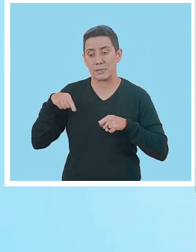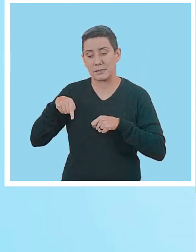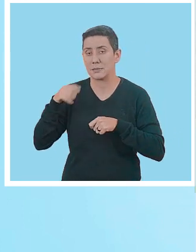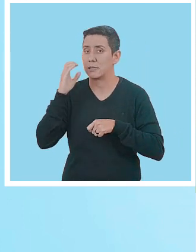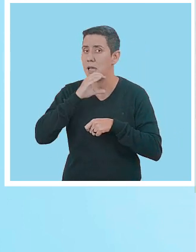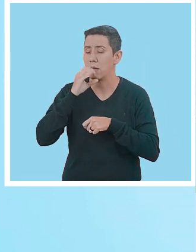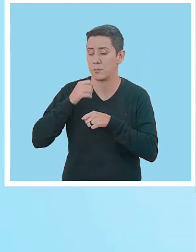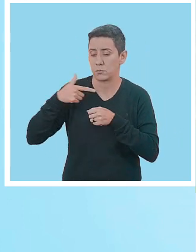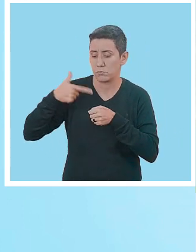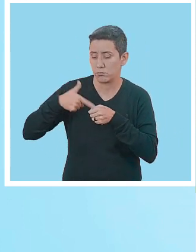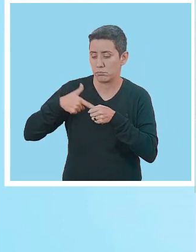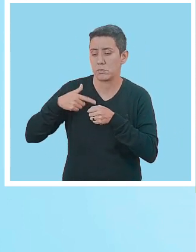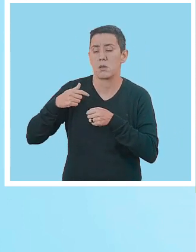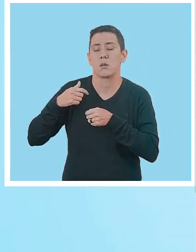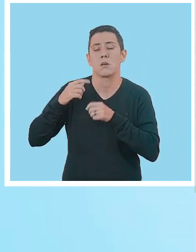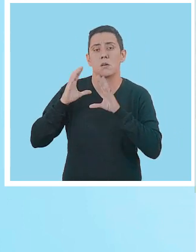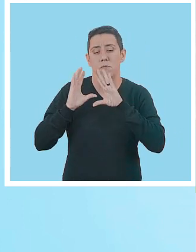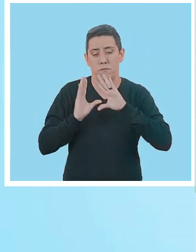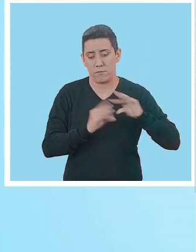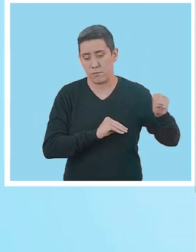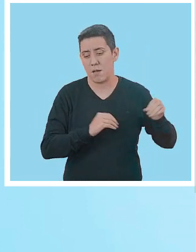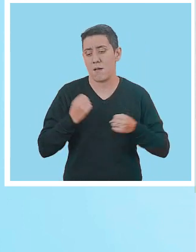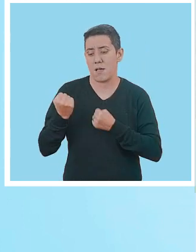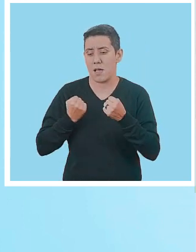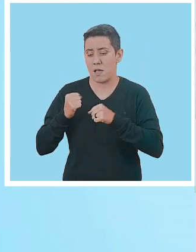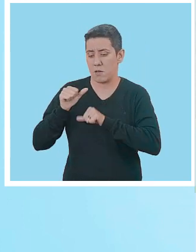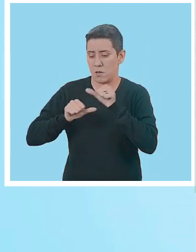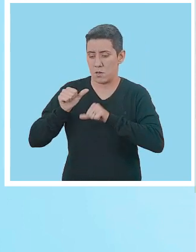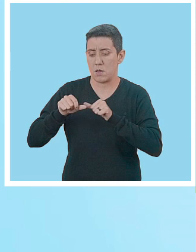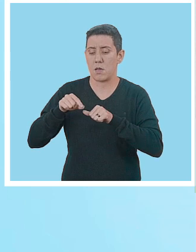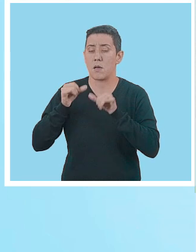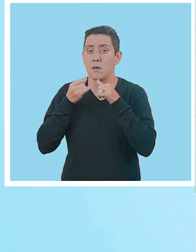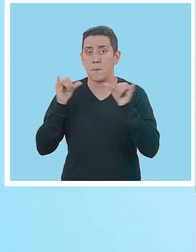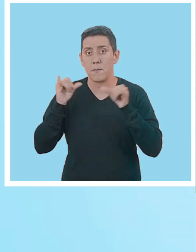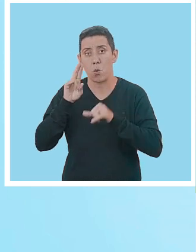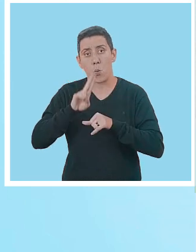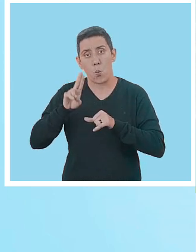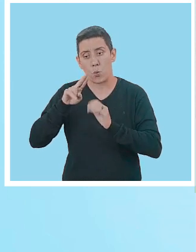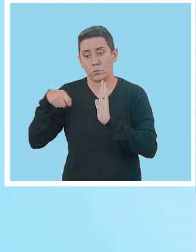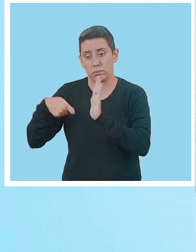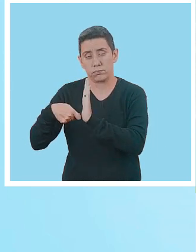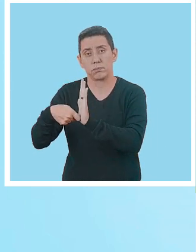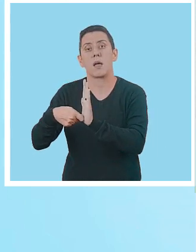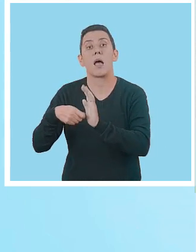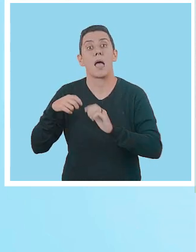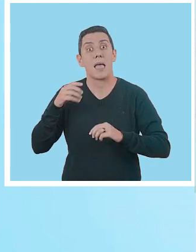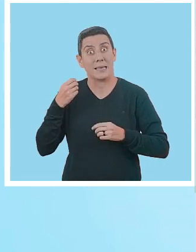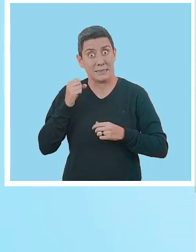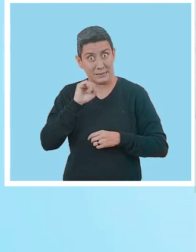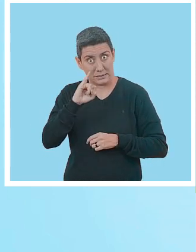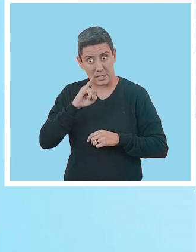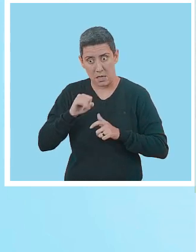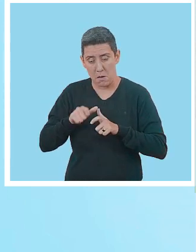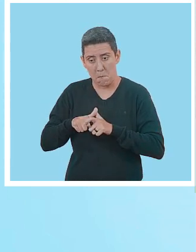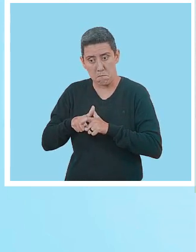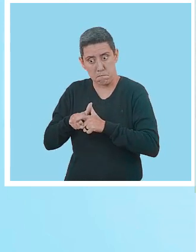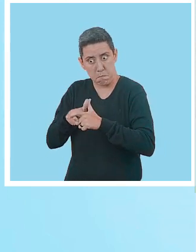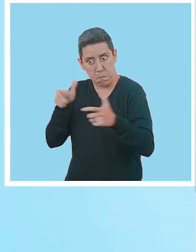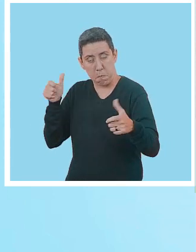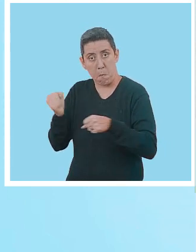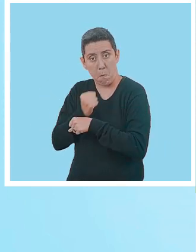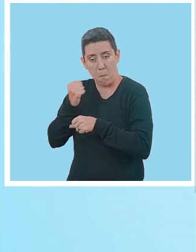a tecnologia evolui de uma forma muito rápida né E que os preços caiam ainda com maior velocidade então